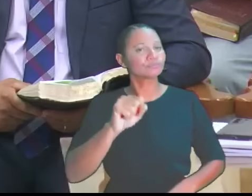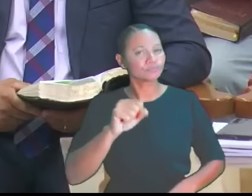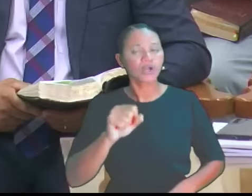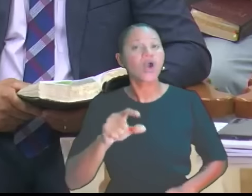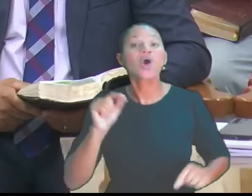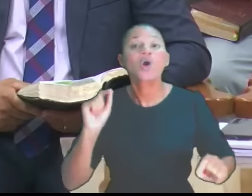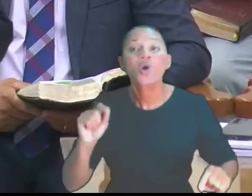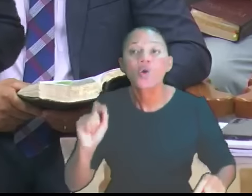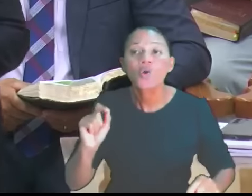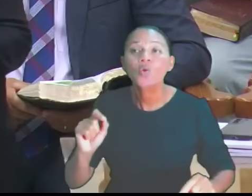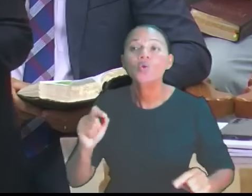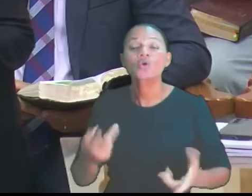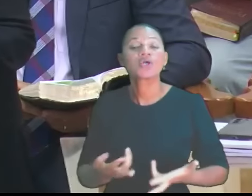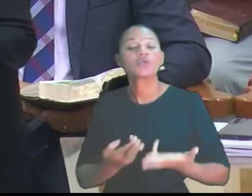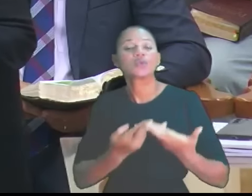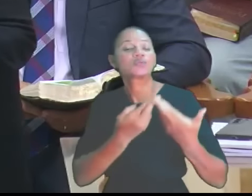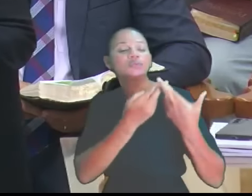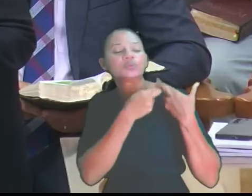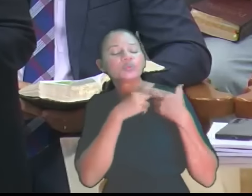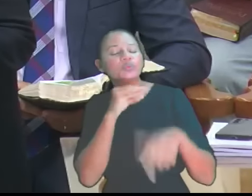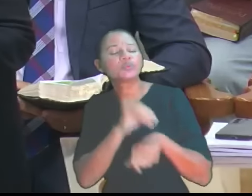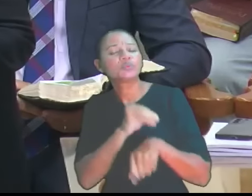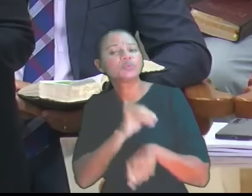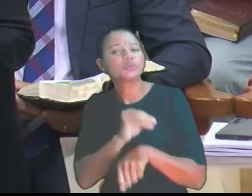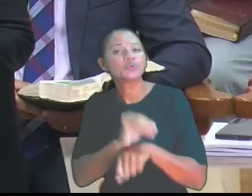Quem deveria cuidar de Elias?